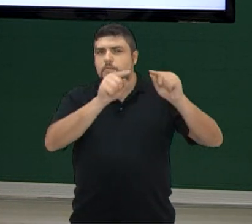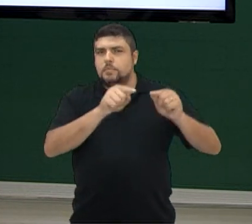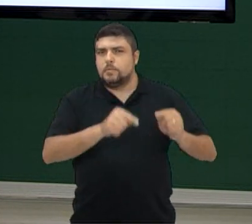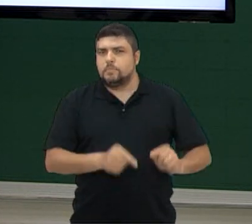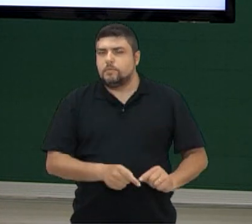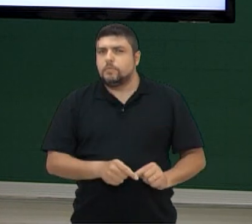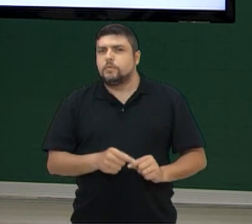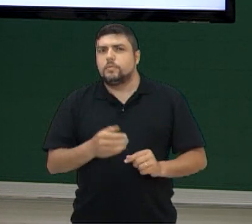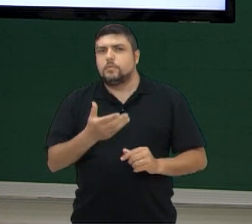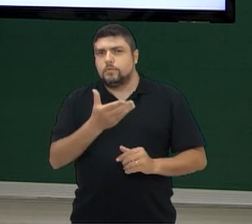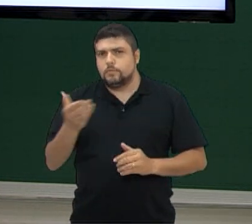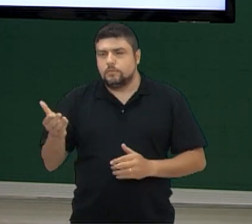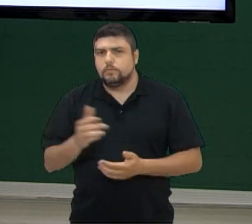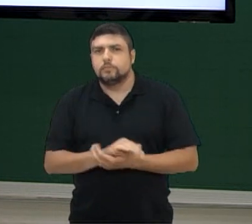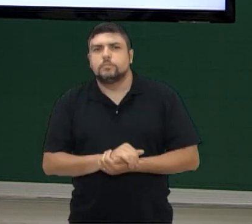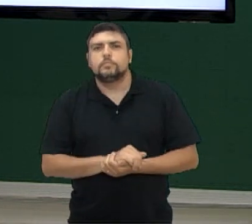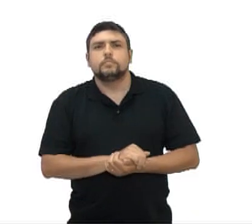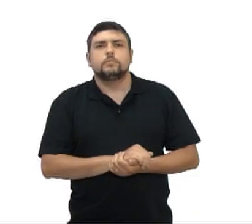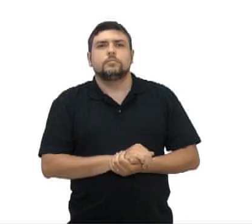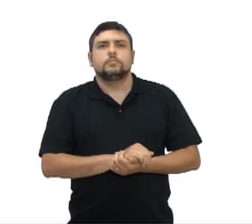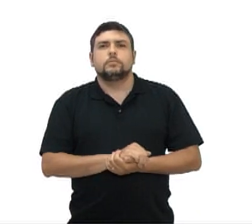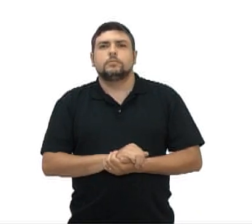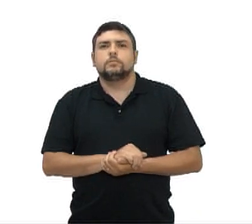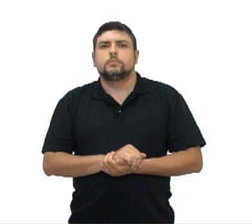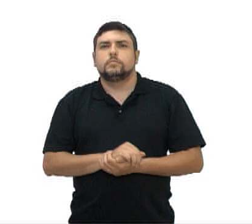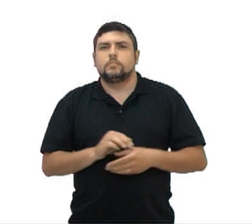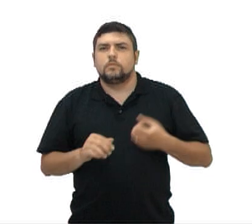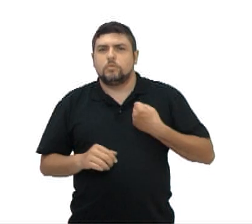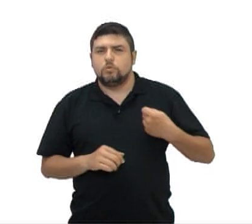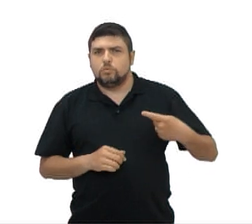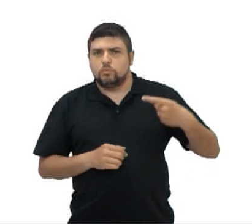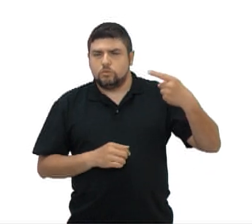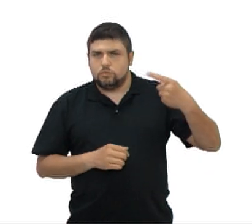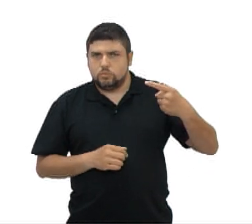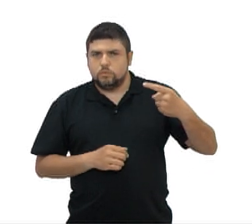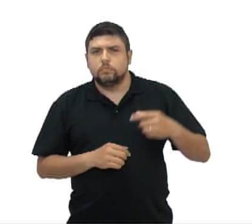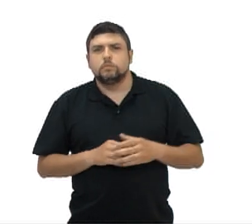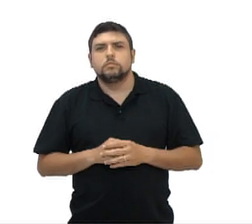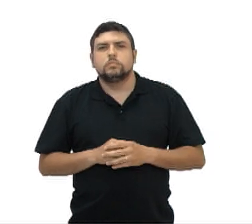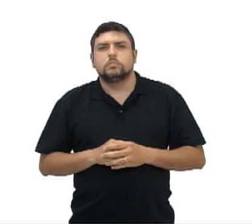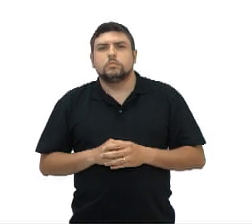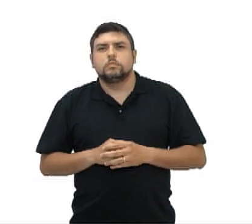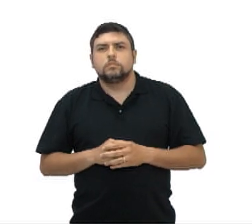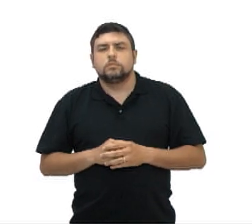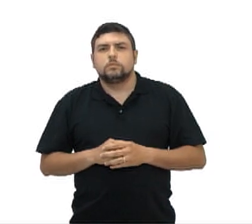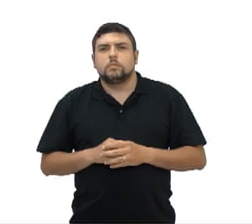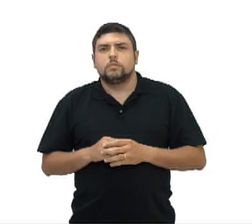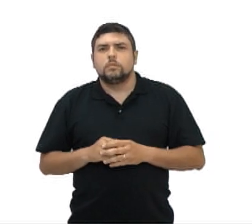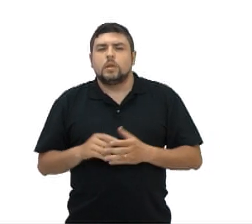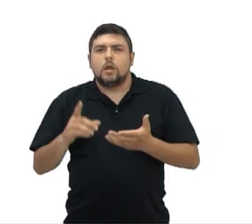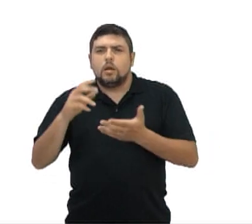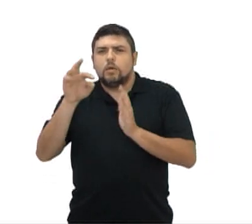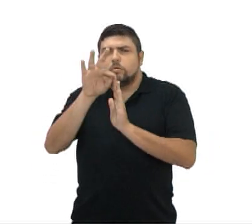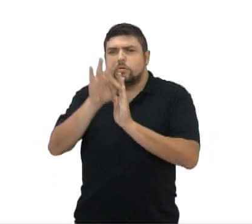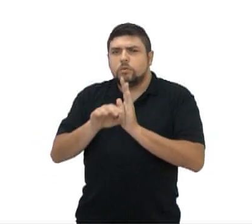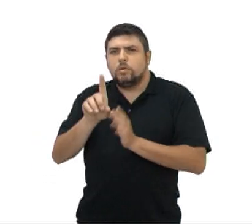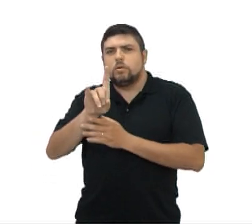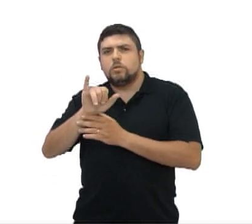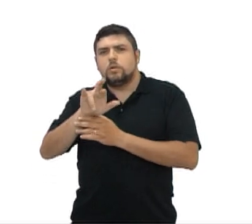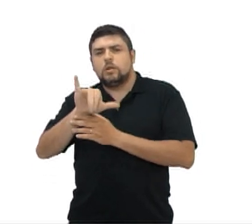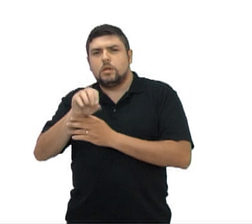marcarem. Questão de múltipla escolha. Então, número 1. Escolha uma frase do texto Diário de uma Favelada que revele